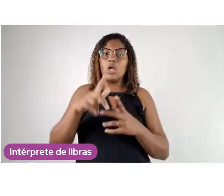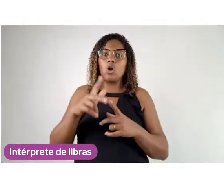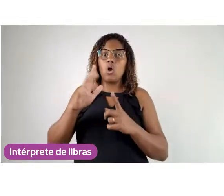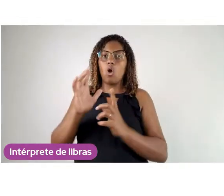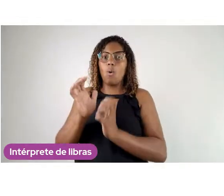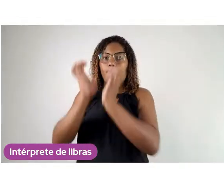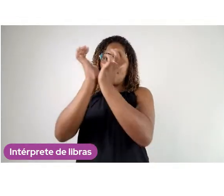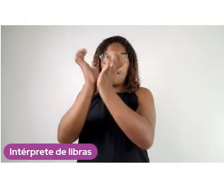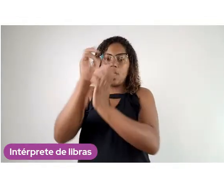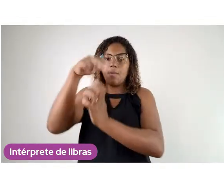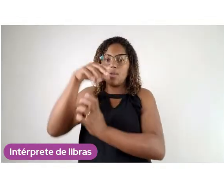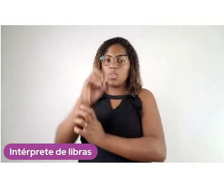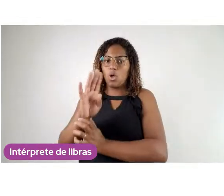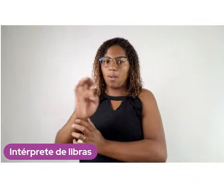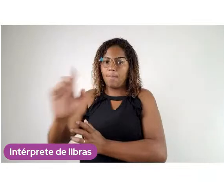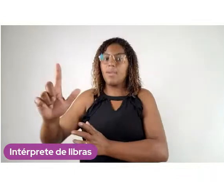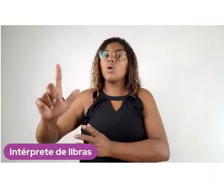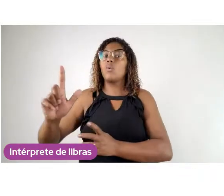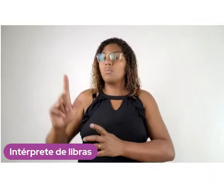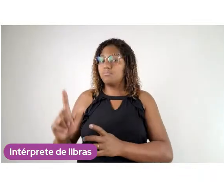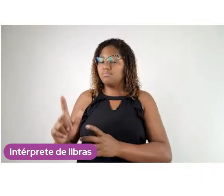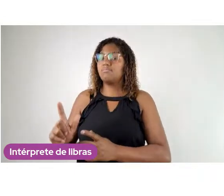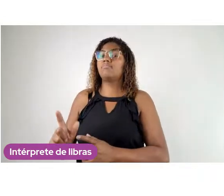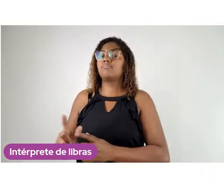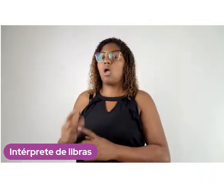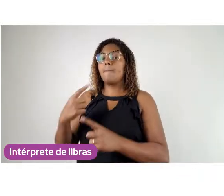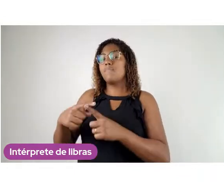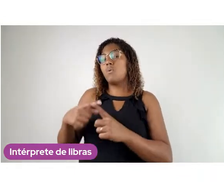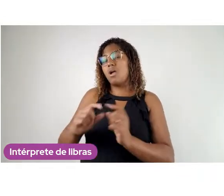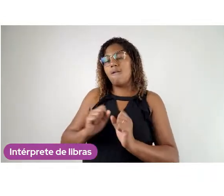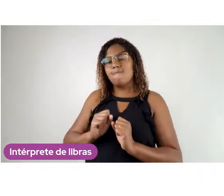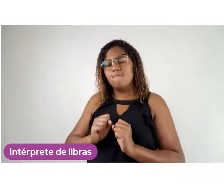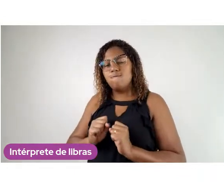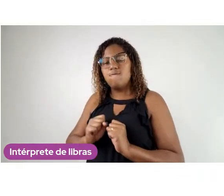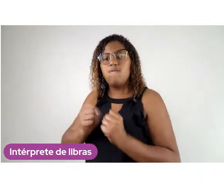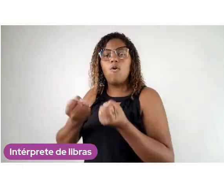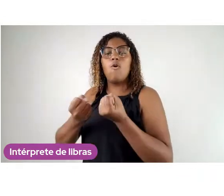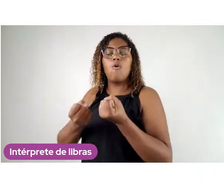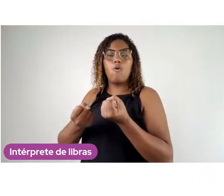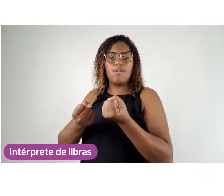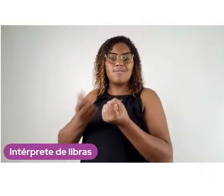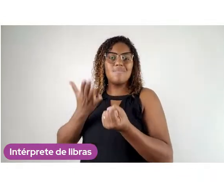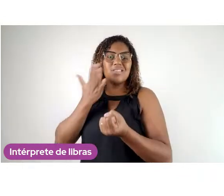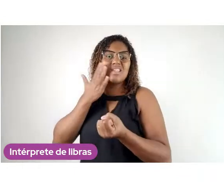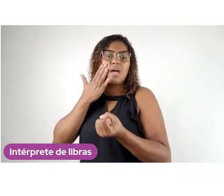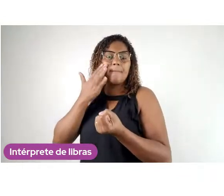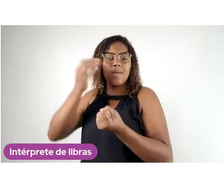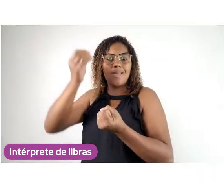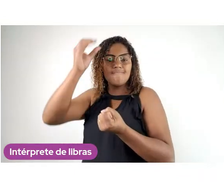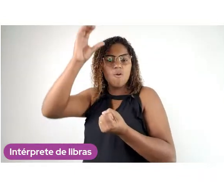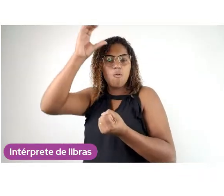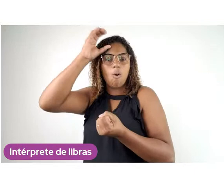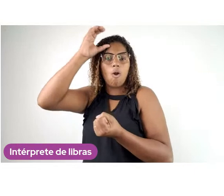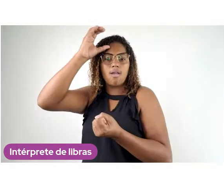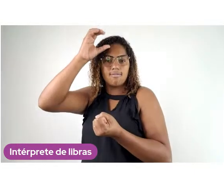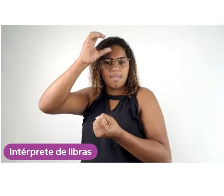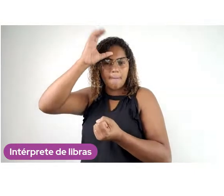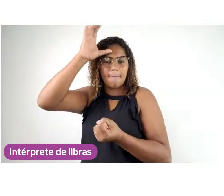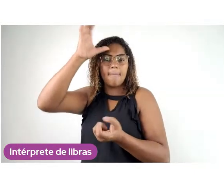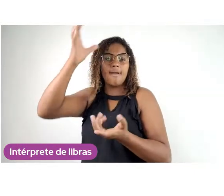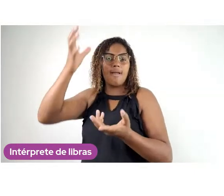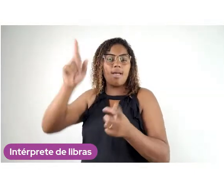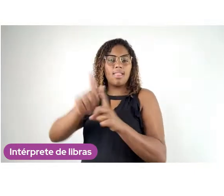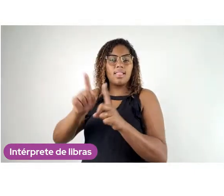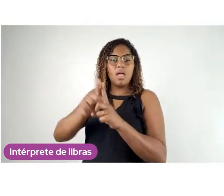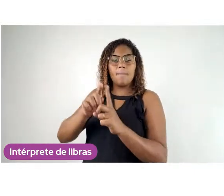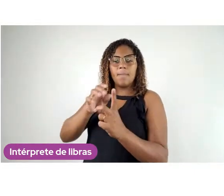ex-vice-presidente americano Al Gore, né? Pelo esforço que foi feito na disseminação do conhecimento e a abordagem,